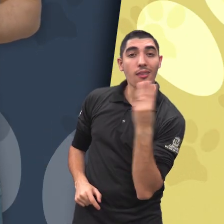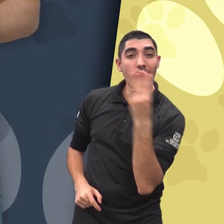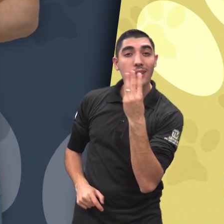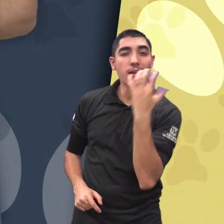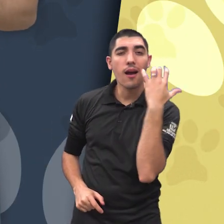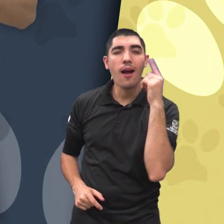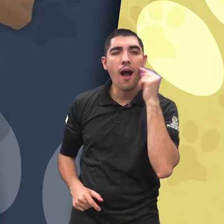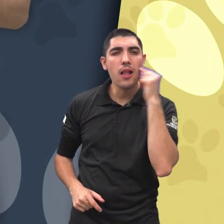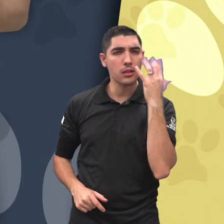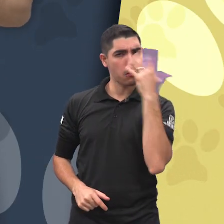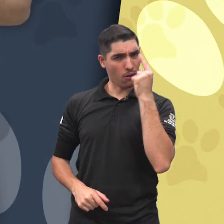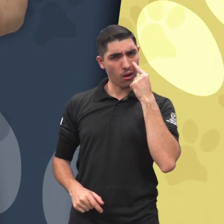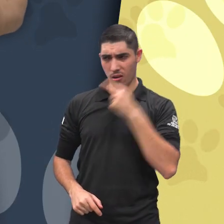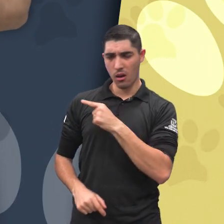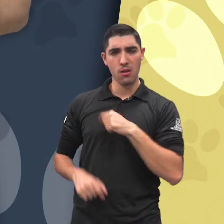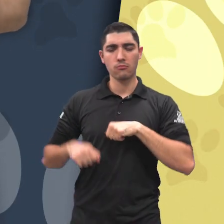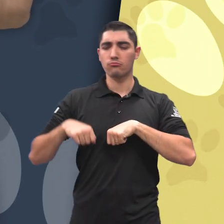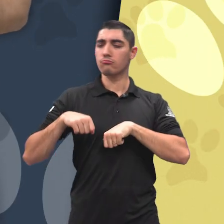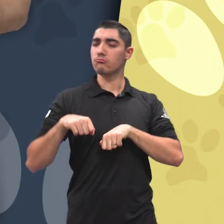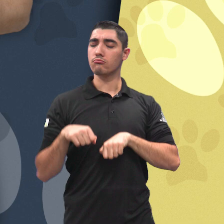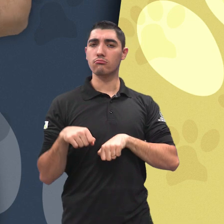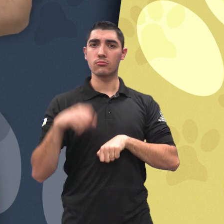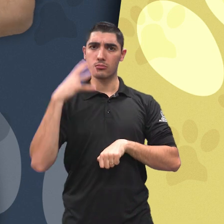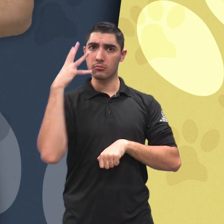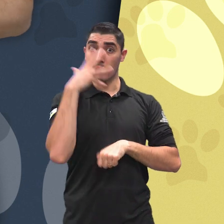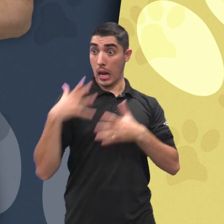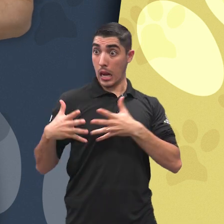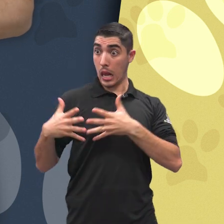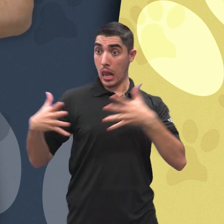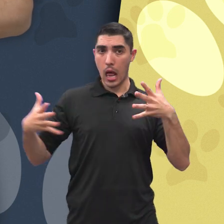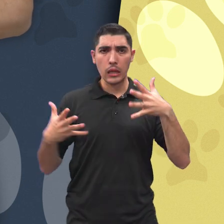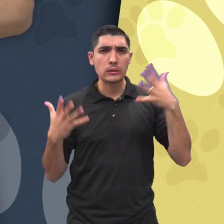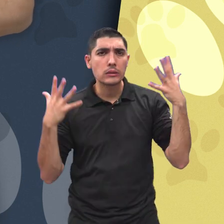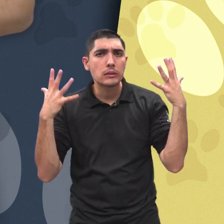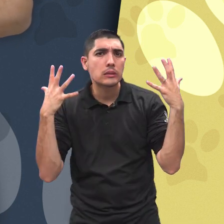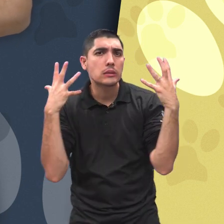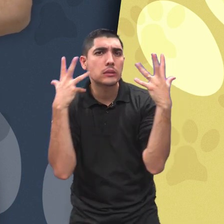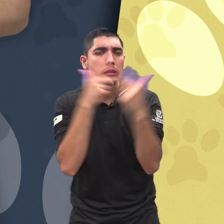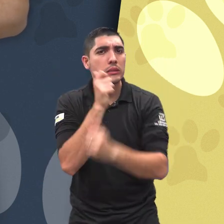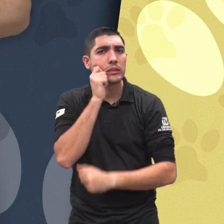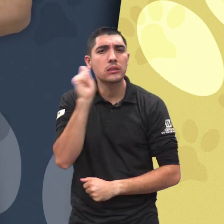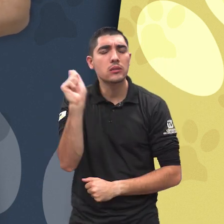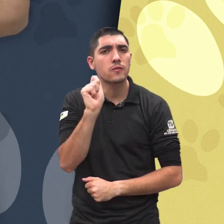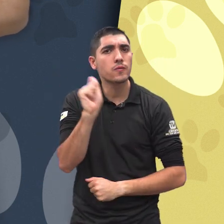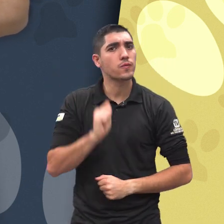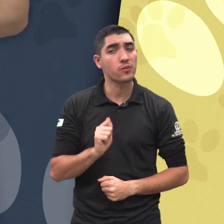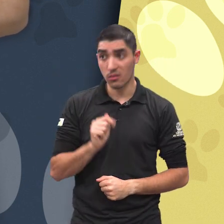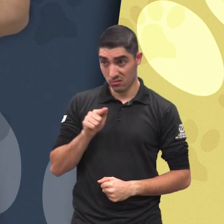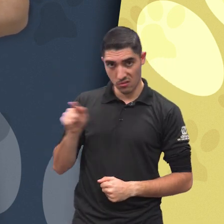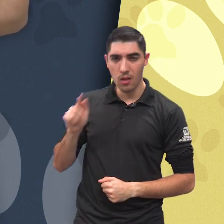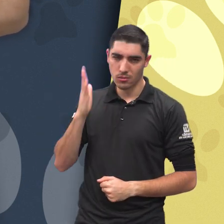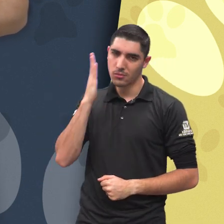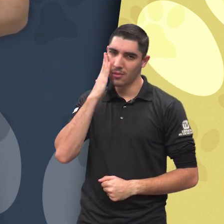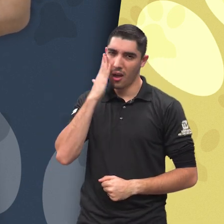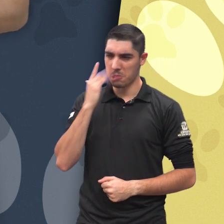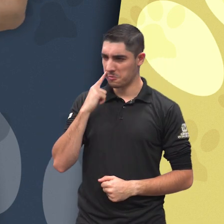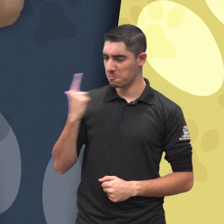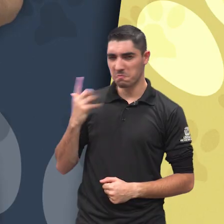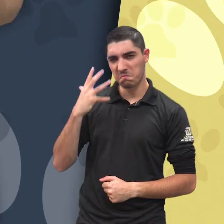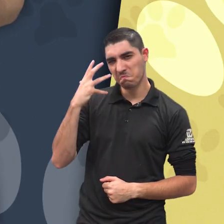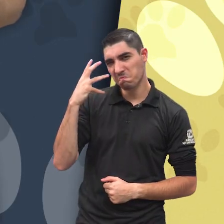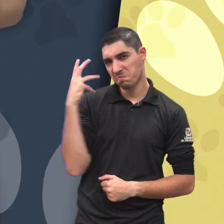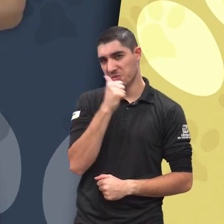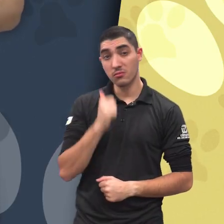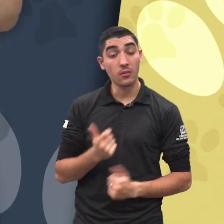maravilhoso. Gente, olha a imponência destes gatos, eles são enormes, são lindos e eles sabem disso, né? Estão